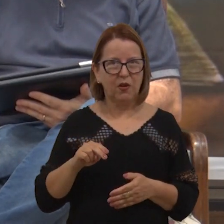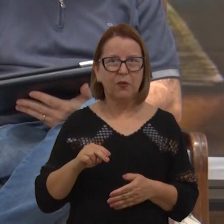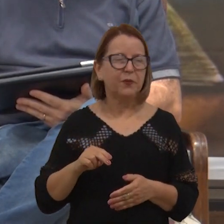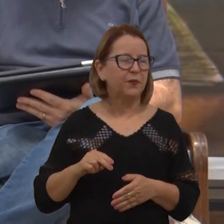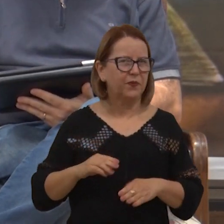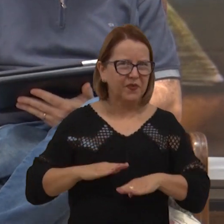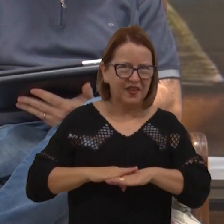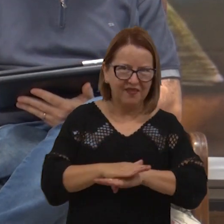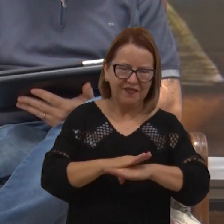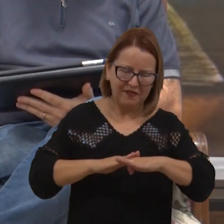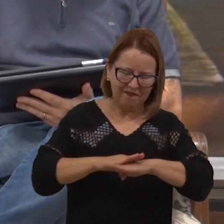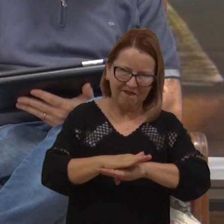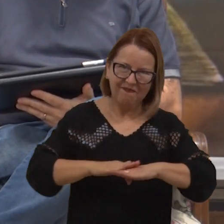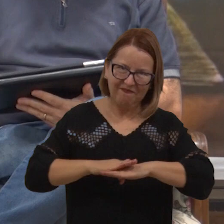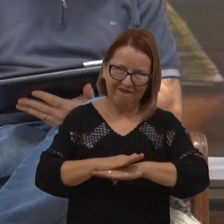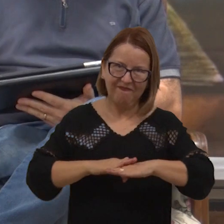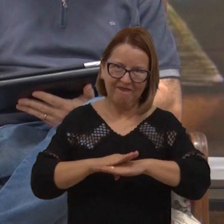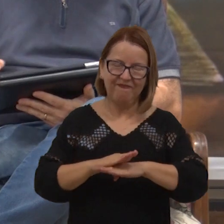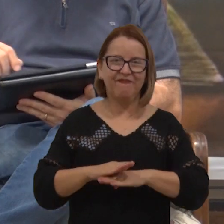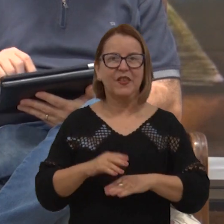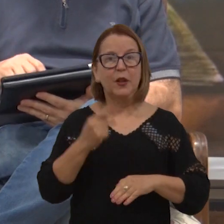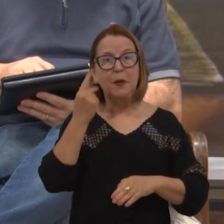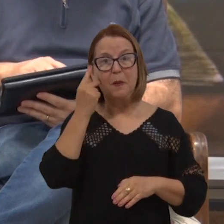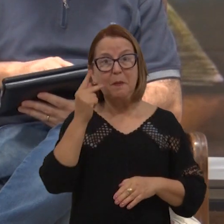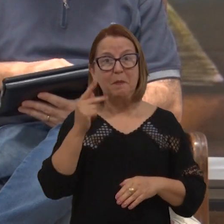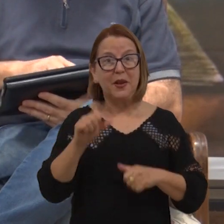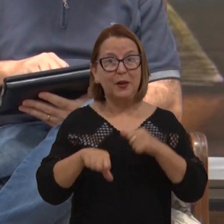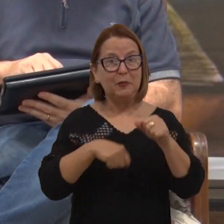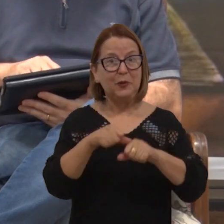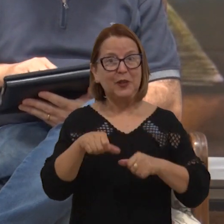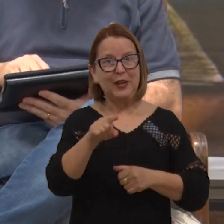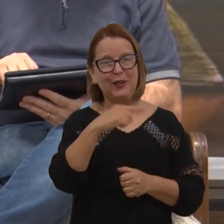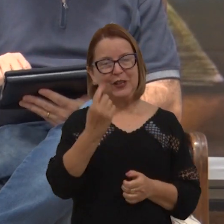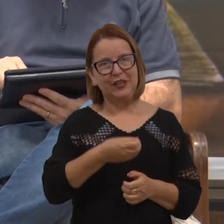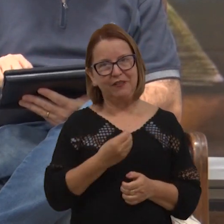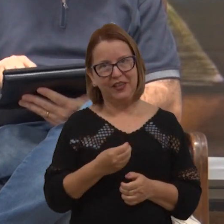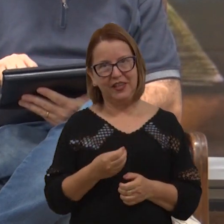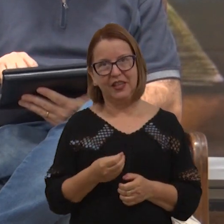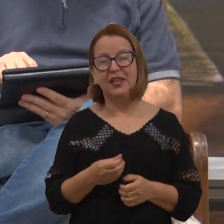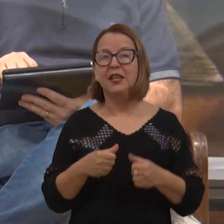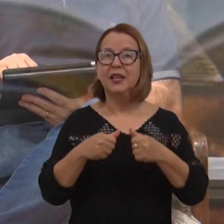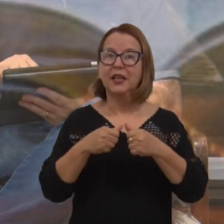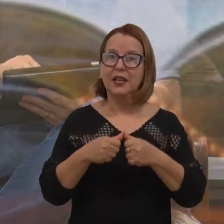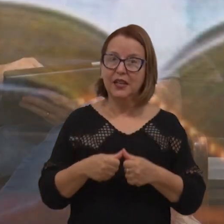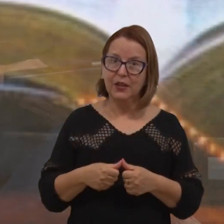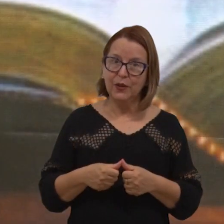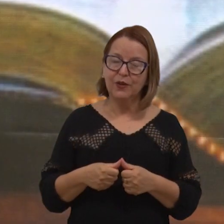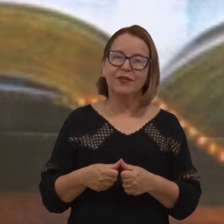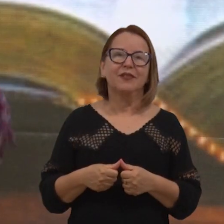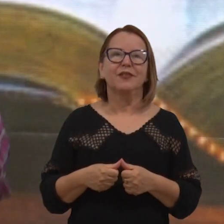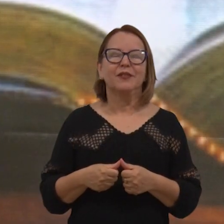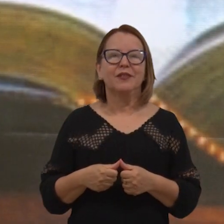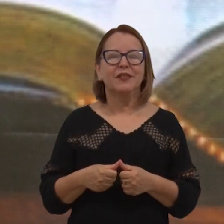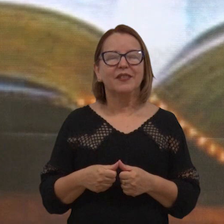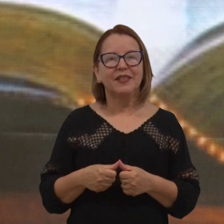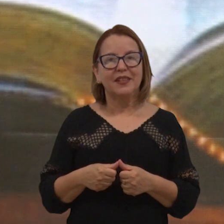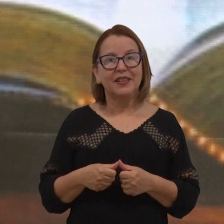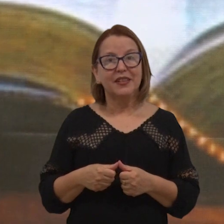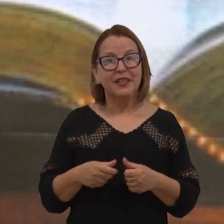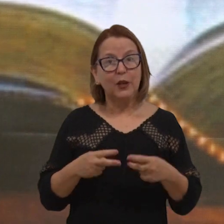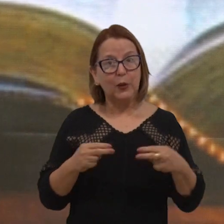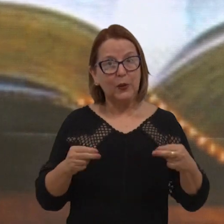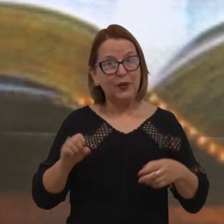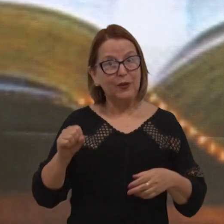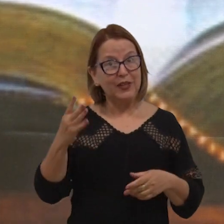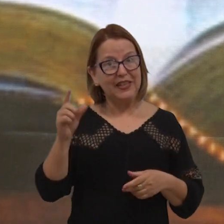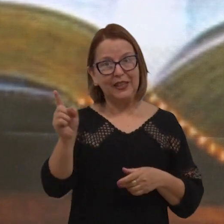nós formos ficar aí ressentidos, magoados, angustiados, isso é prático, coisas práticas que acontecem na nossa